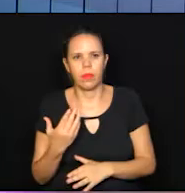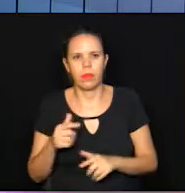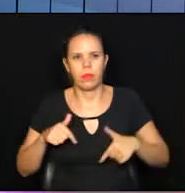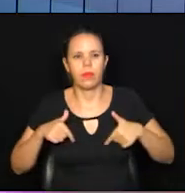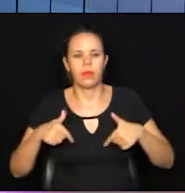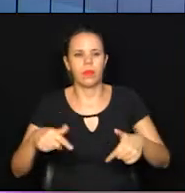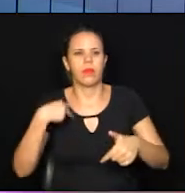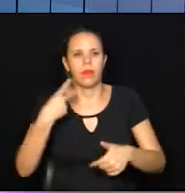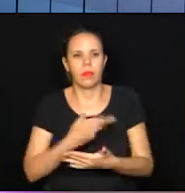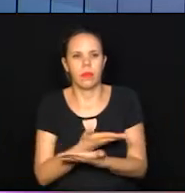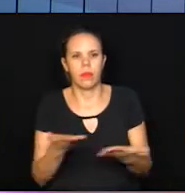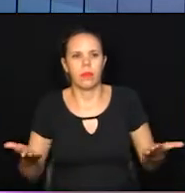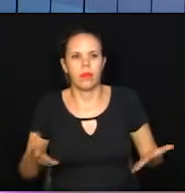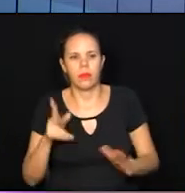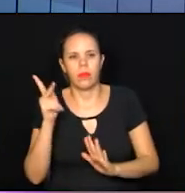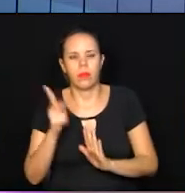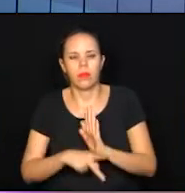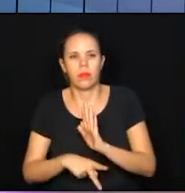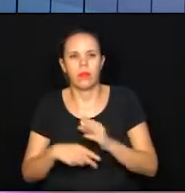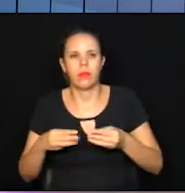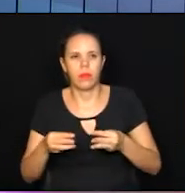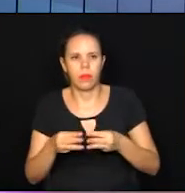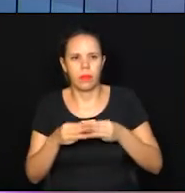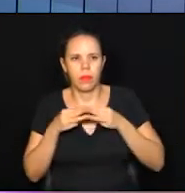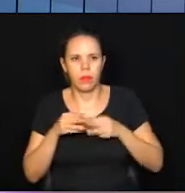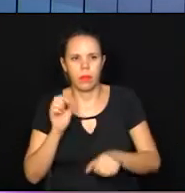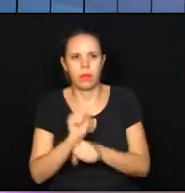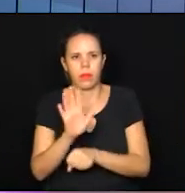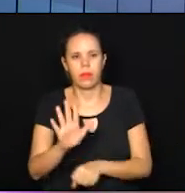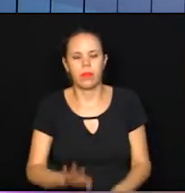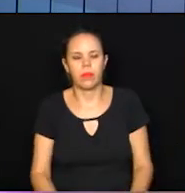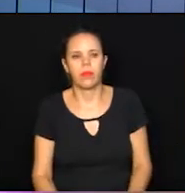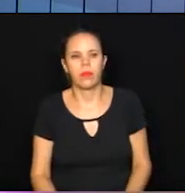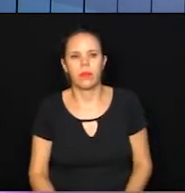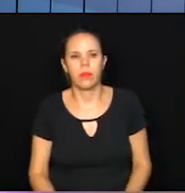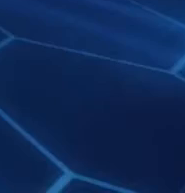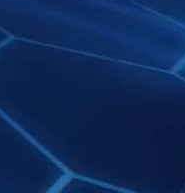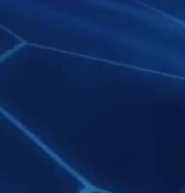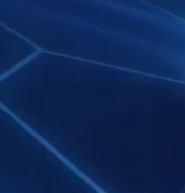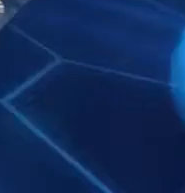dos parlamentares com projetos, moções, então não saia daí.